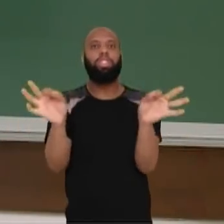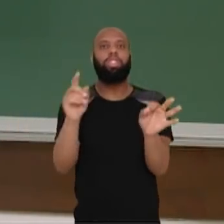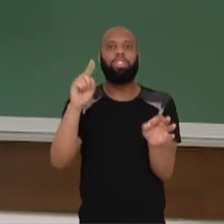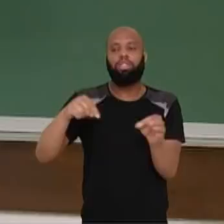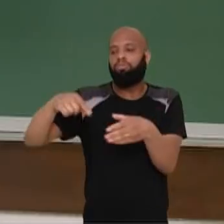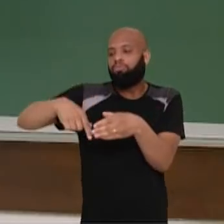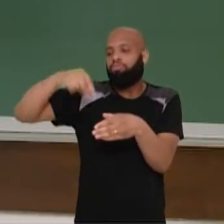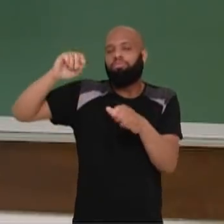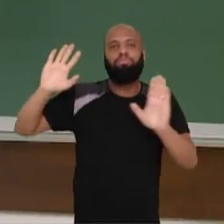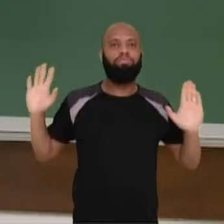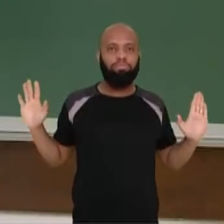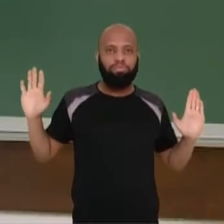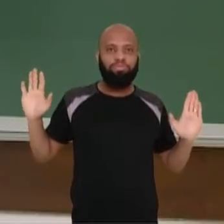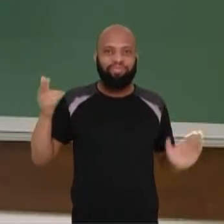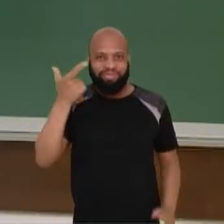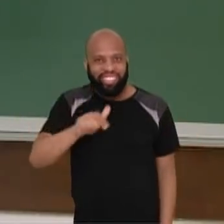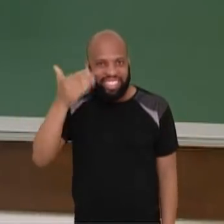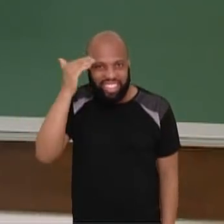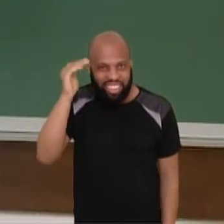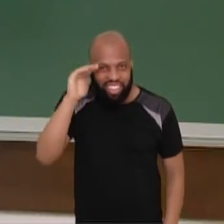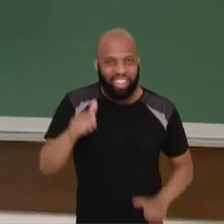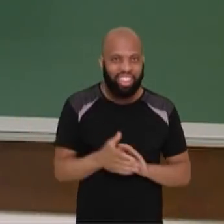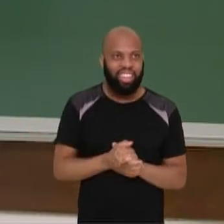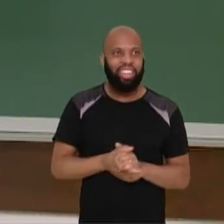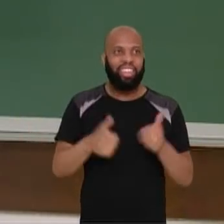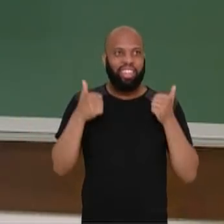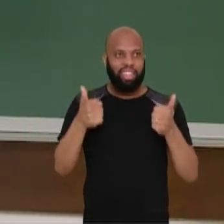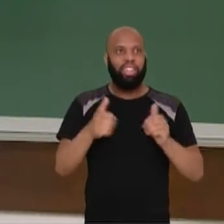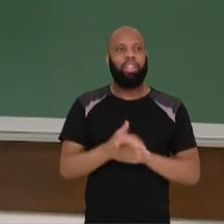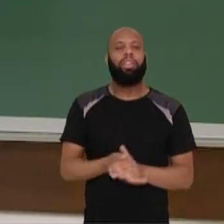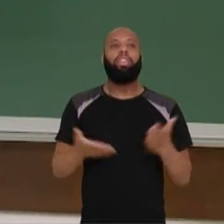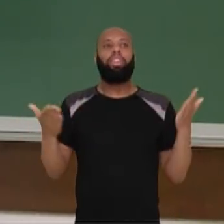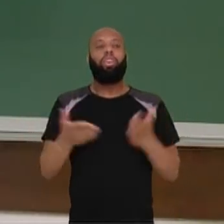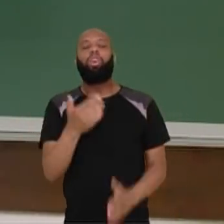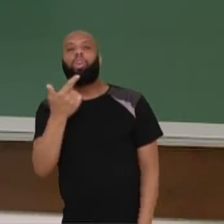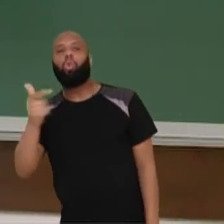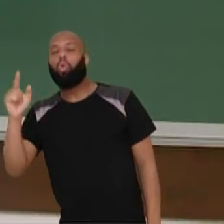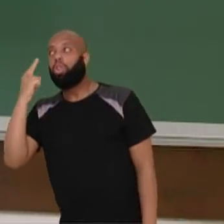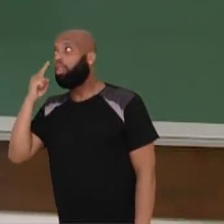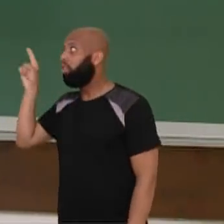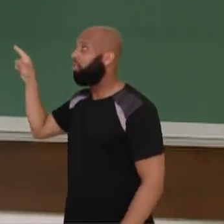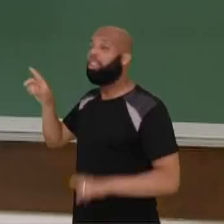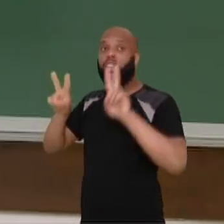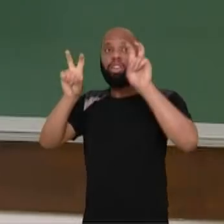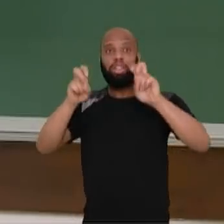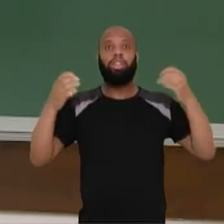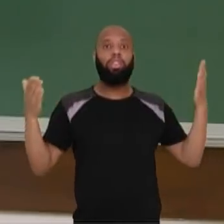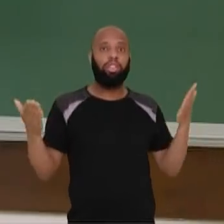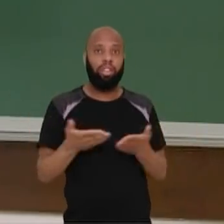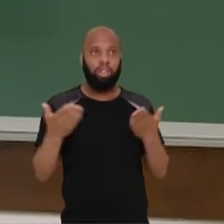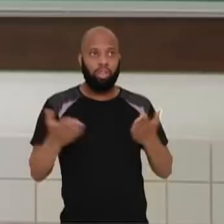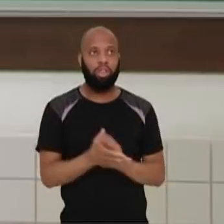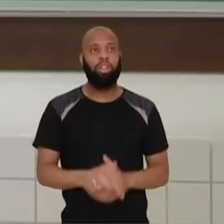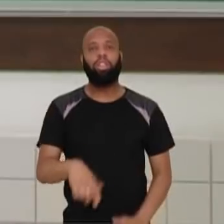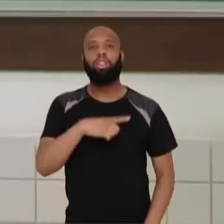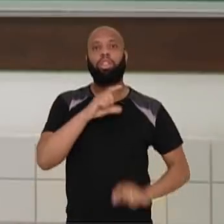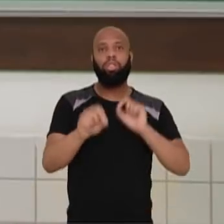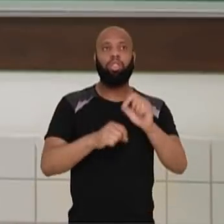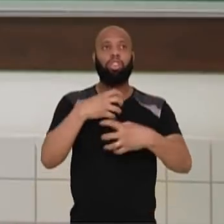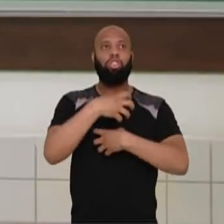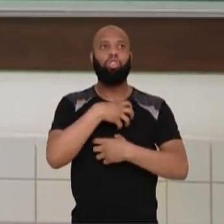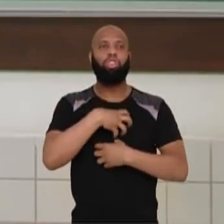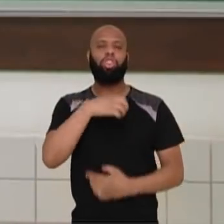sorteio. Deu para entender? Deu? Vamos para o próximo, então? A próxima é a